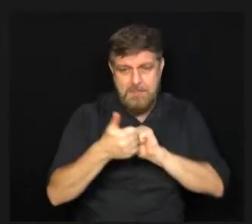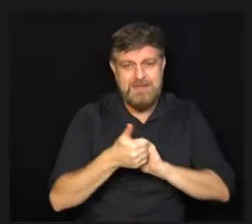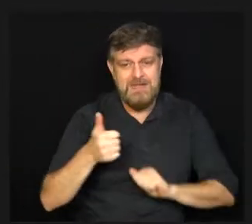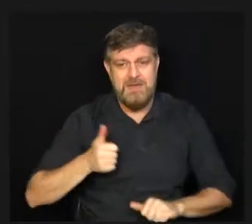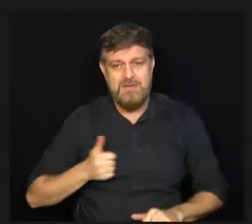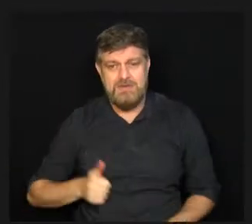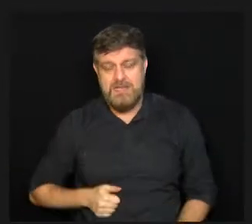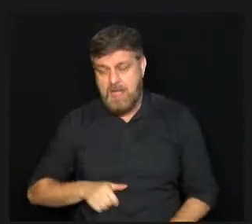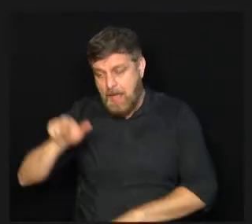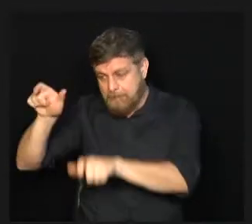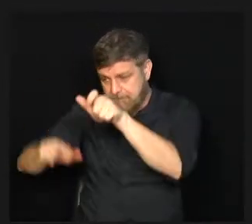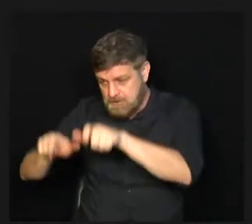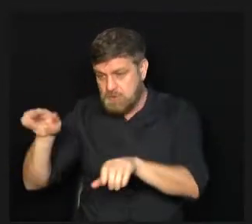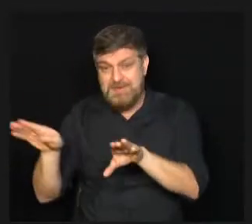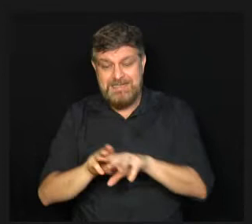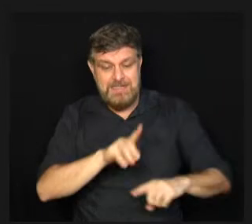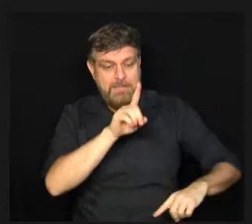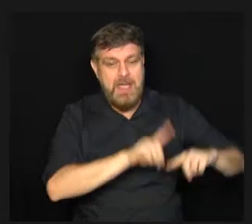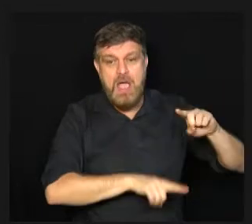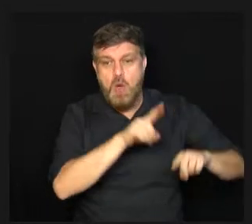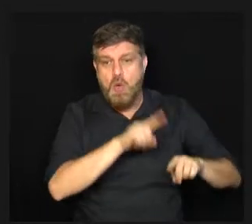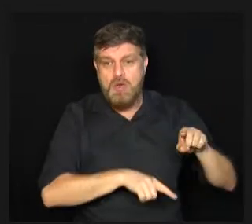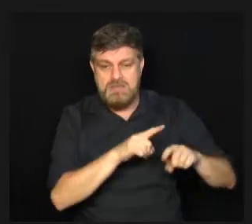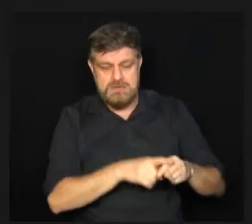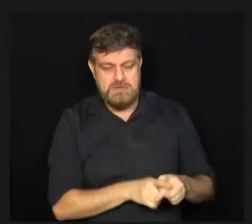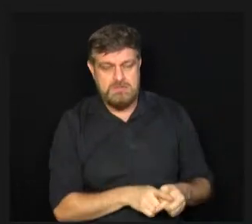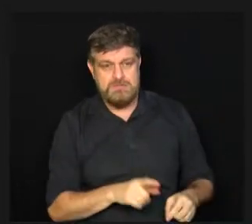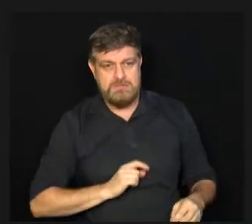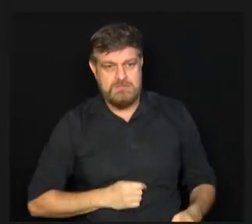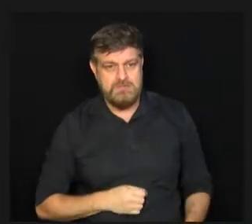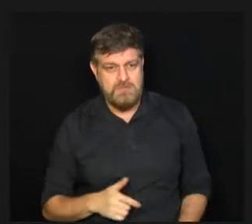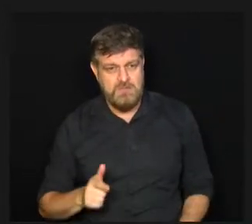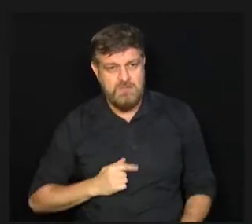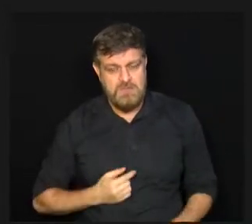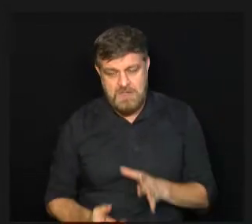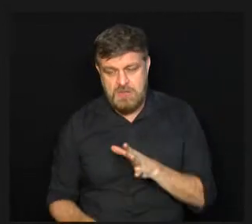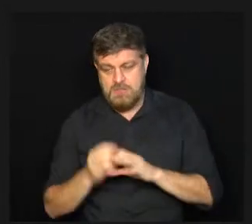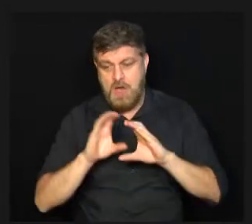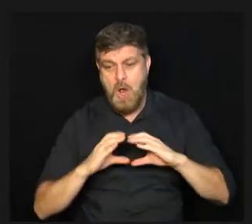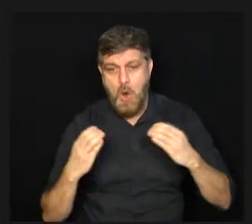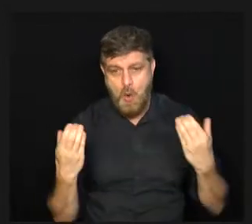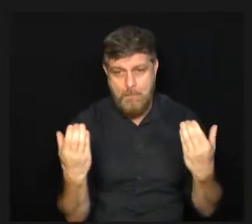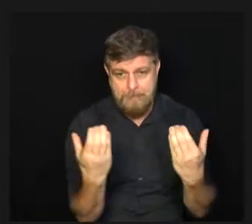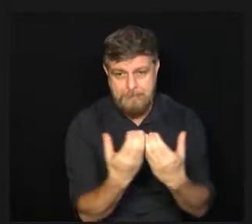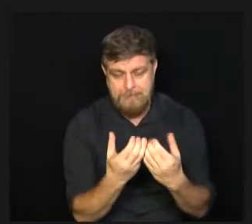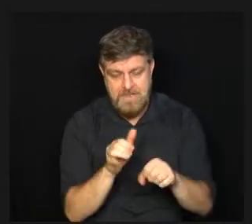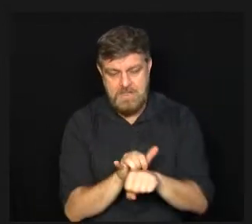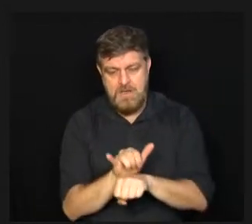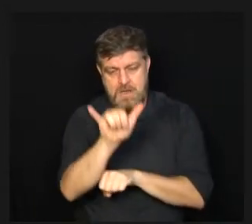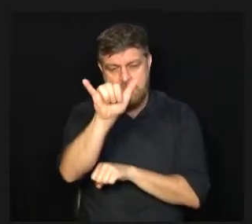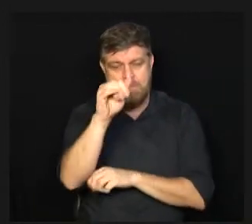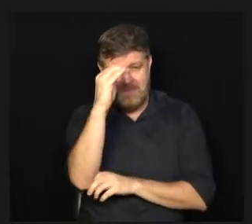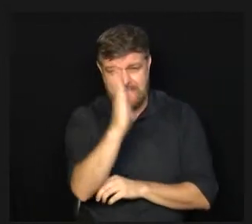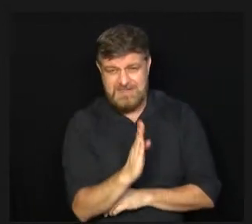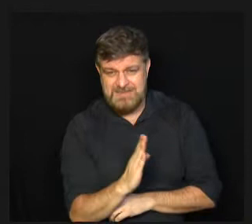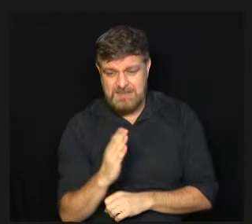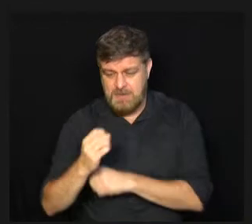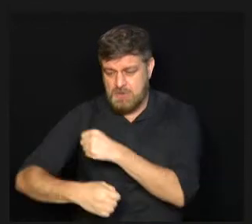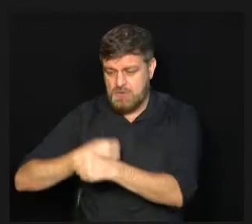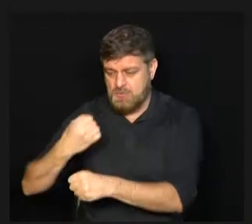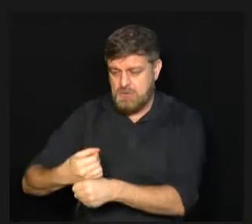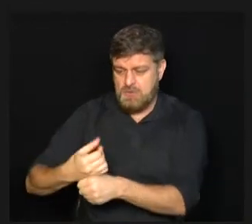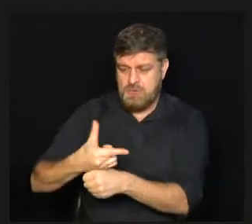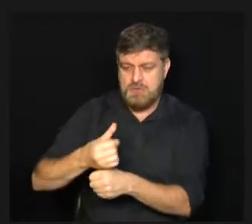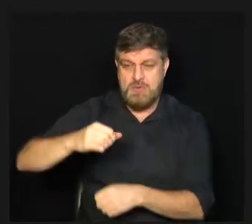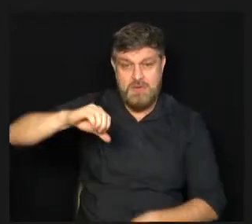para passageiros. Então surgiu uma companhia aérea brasileira no ano de 2009, uma nova companhia